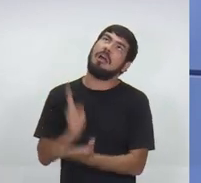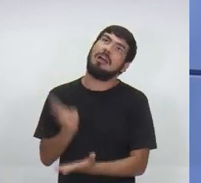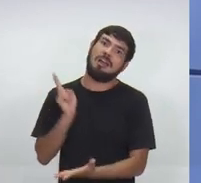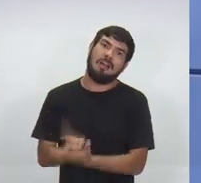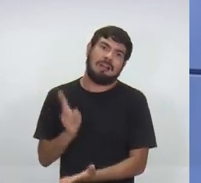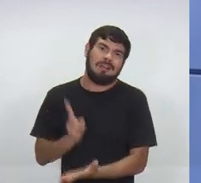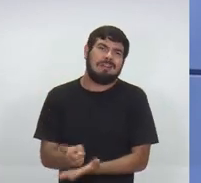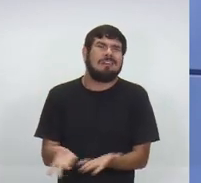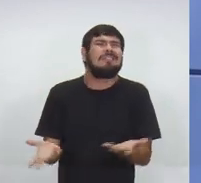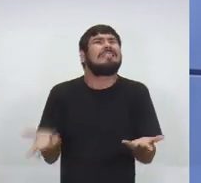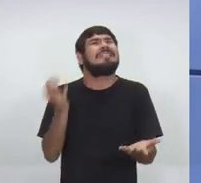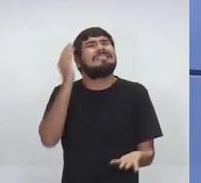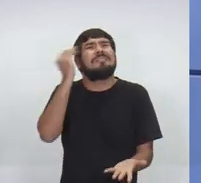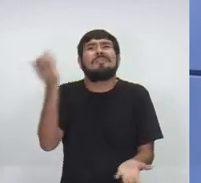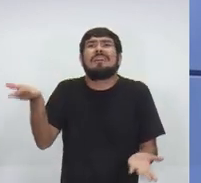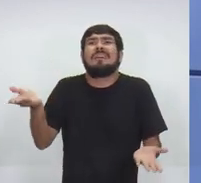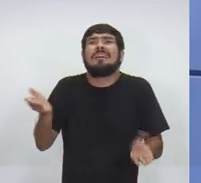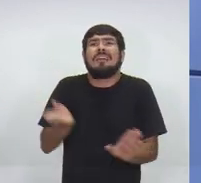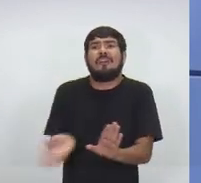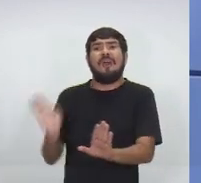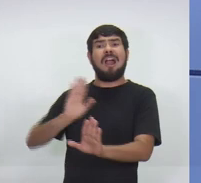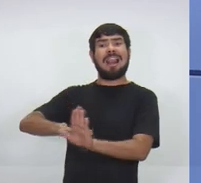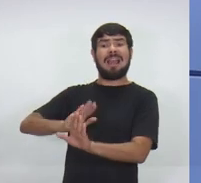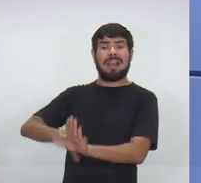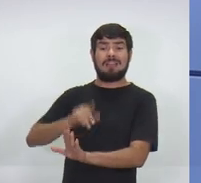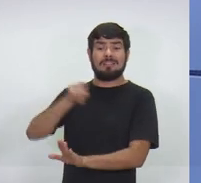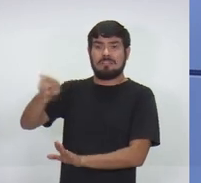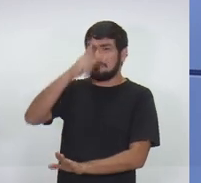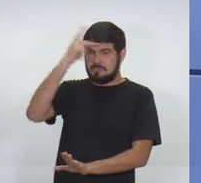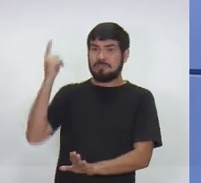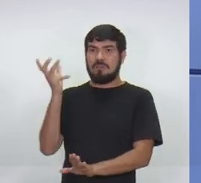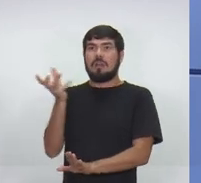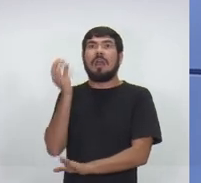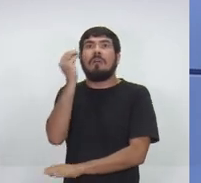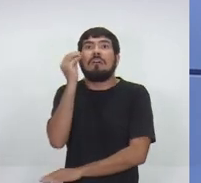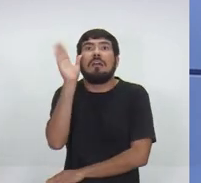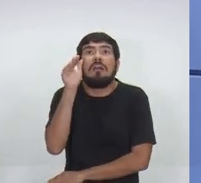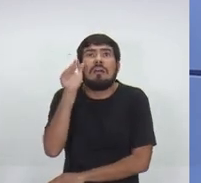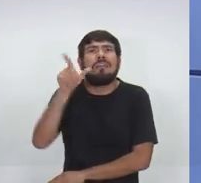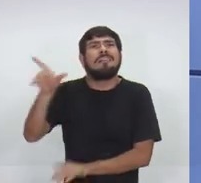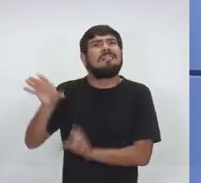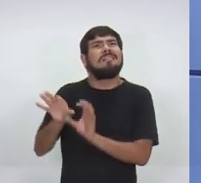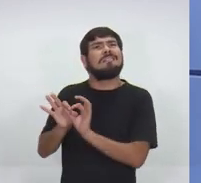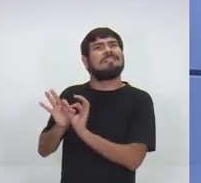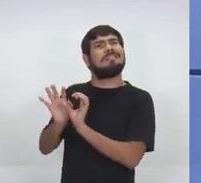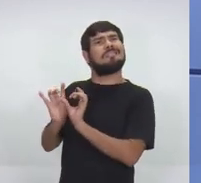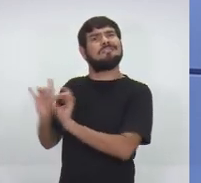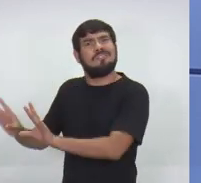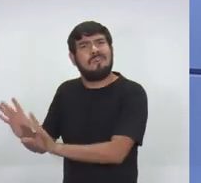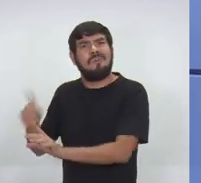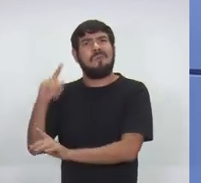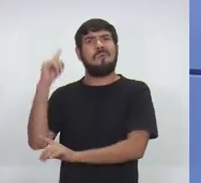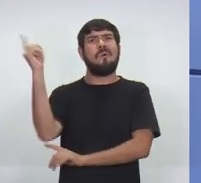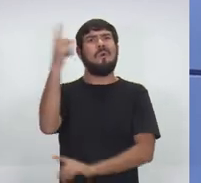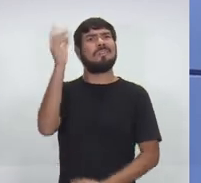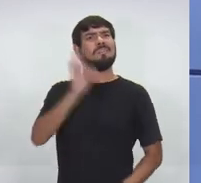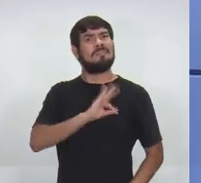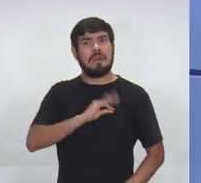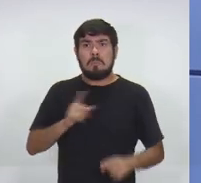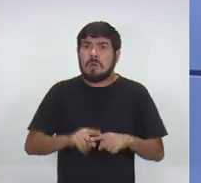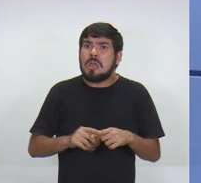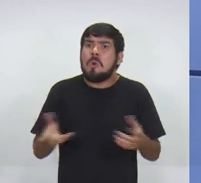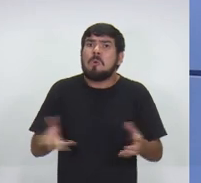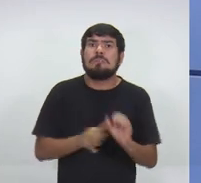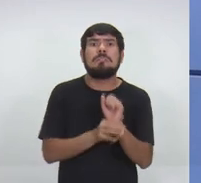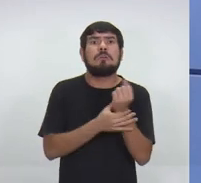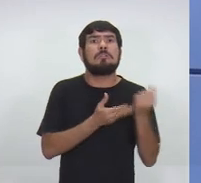nós temos de saber que toda população que está aqui nos assistindo quem realmente deixou ronda no bairro porque hoje nós estamos com o caos na nossa segurança